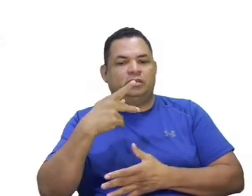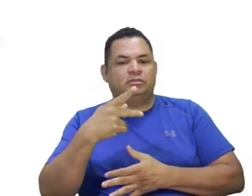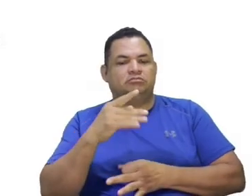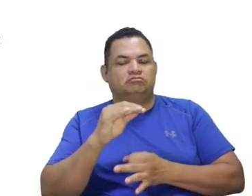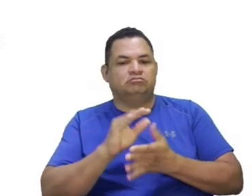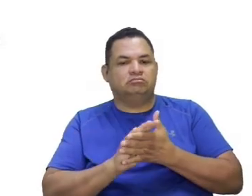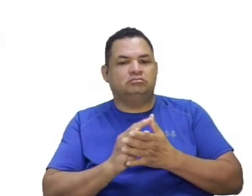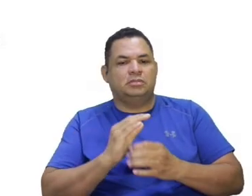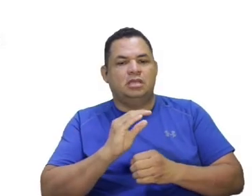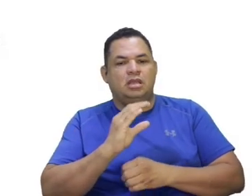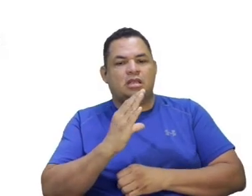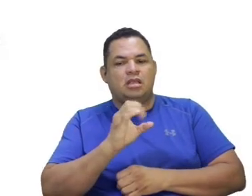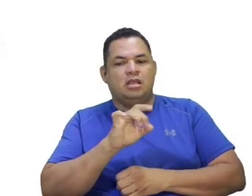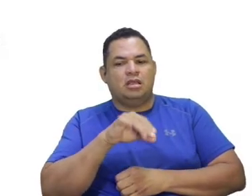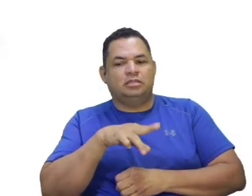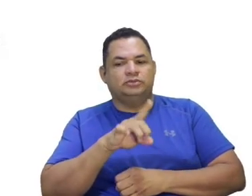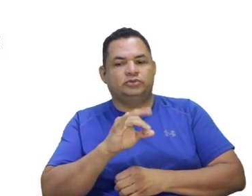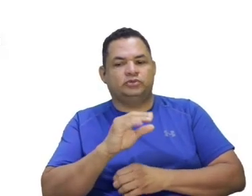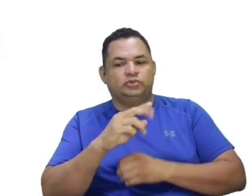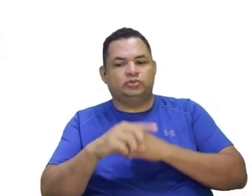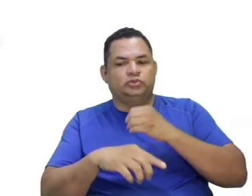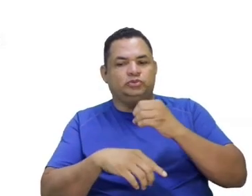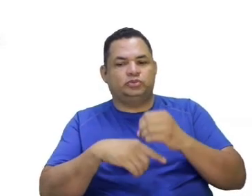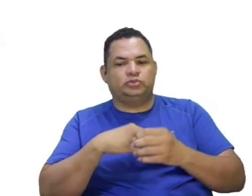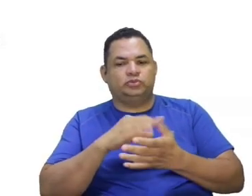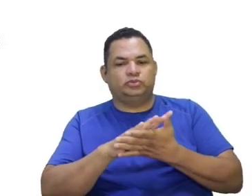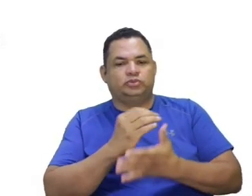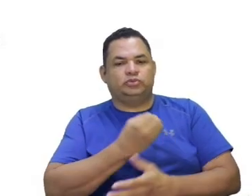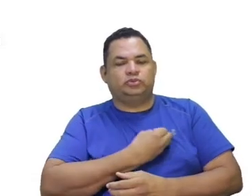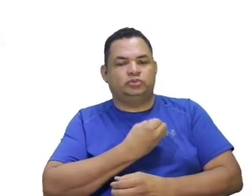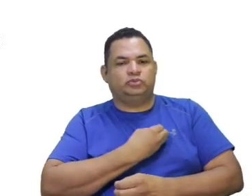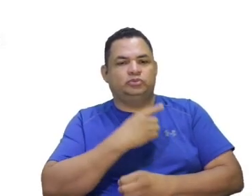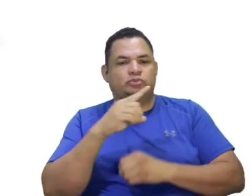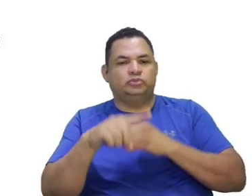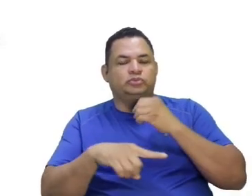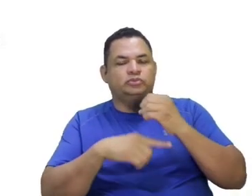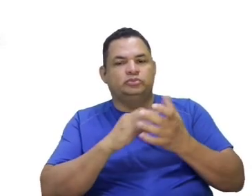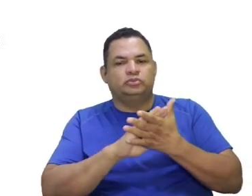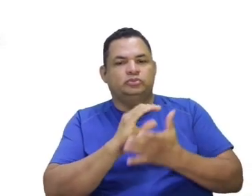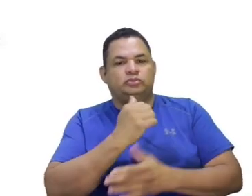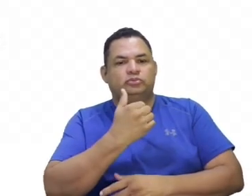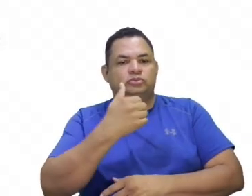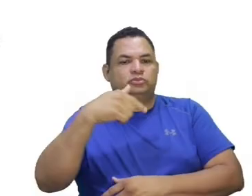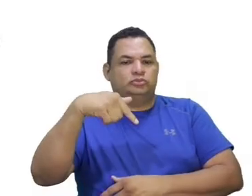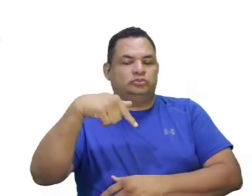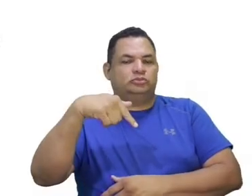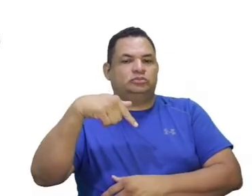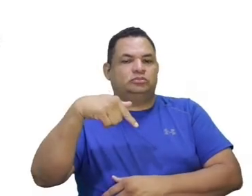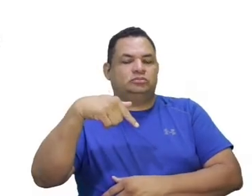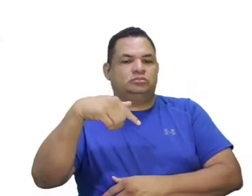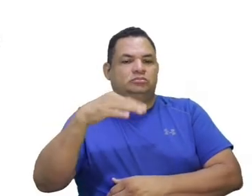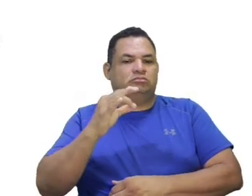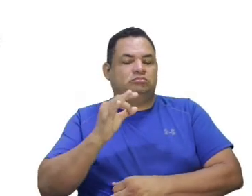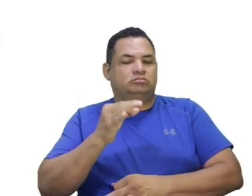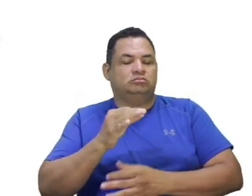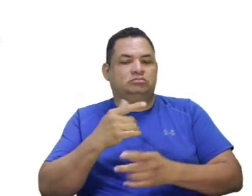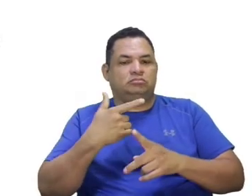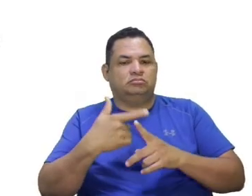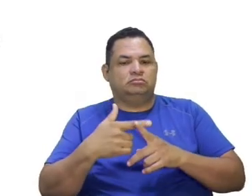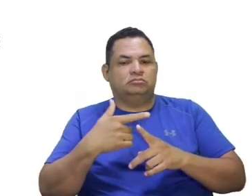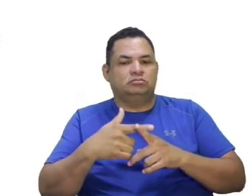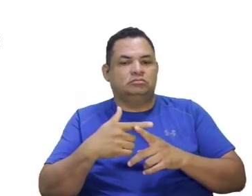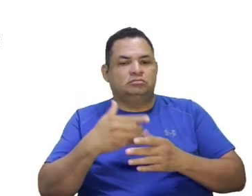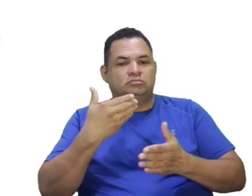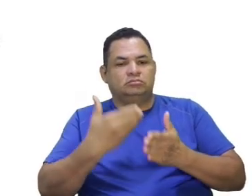um cátion de número atômico 17 que perdeu um elétron, a letra E estaria certa. Porque se